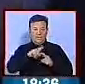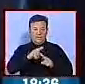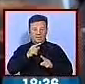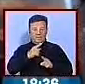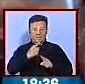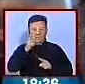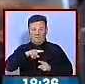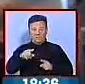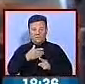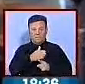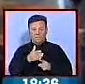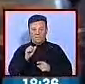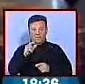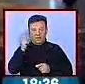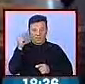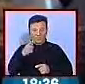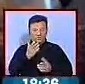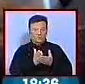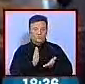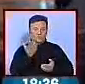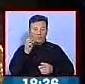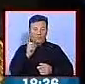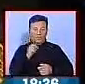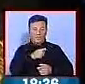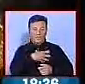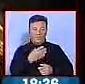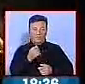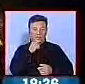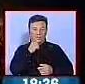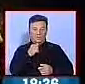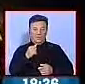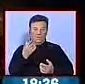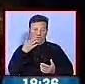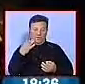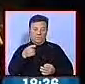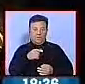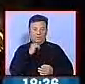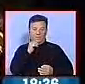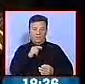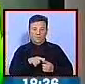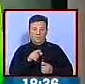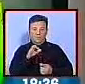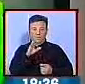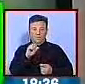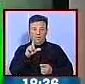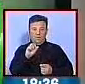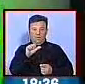que eles estudaram no 8º ano, suponho eu, e gostam muito, normalmente, como é evidente, dos